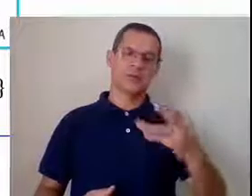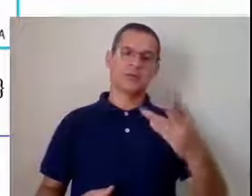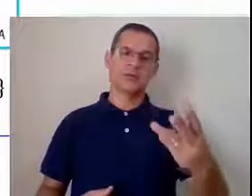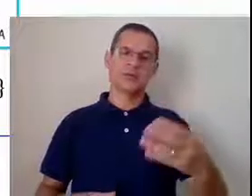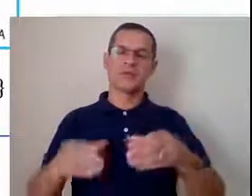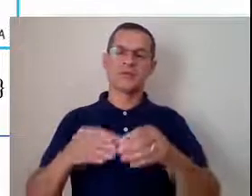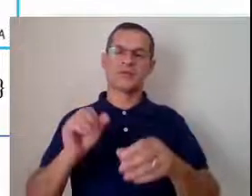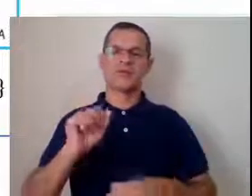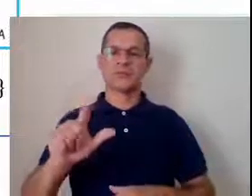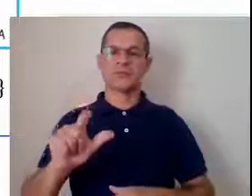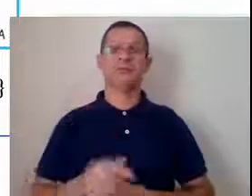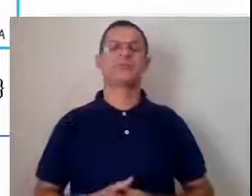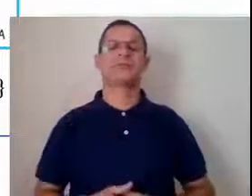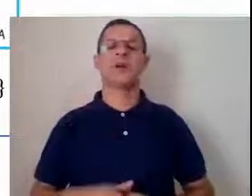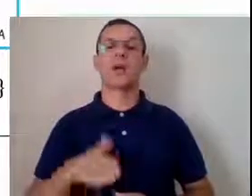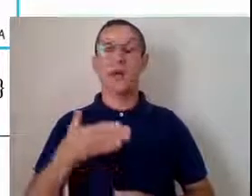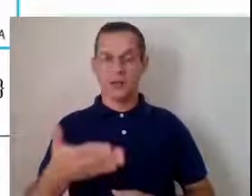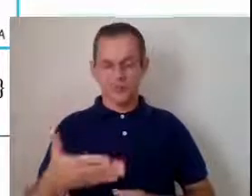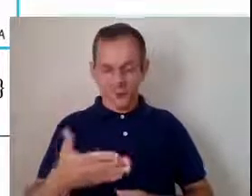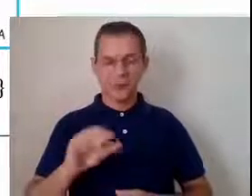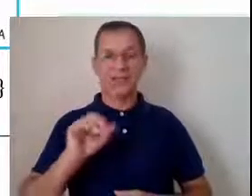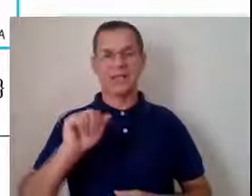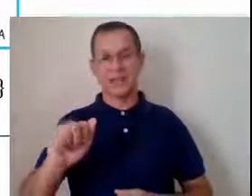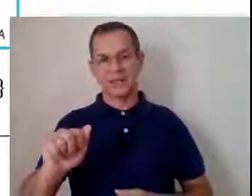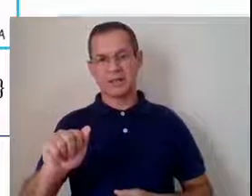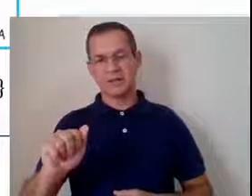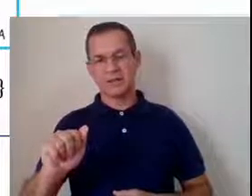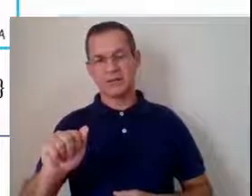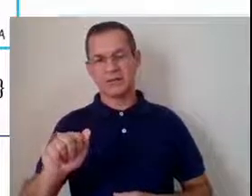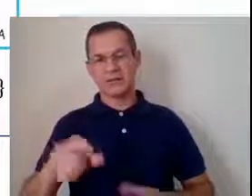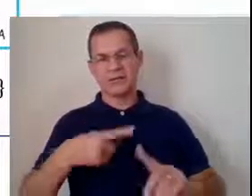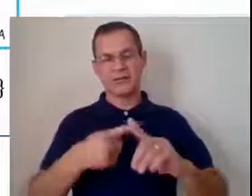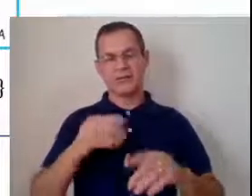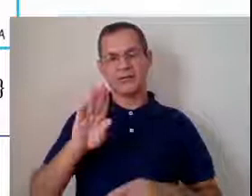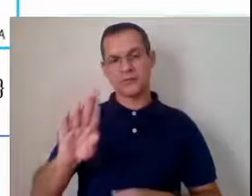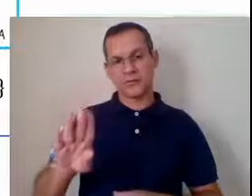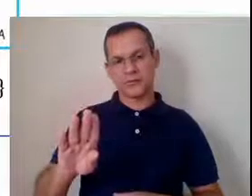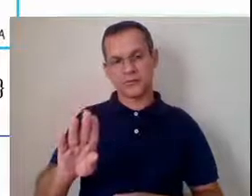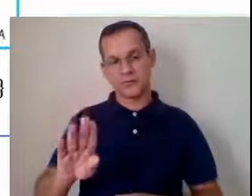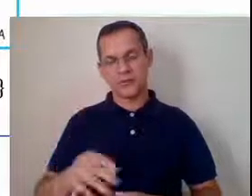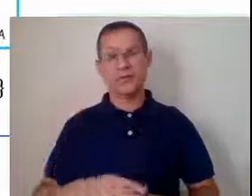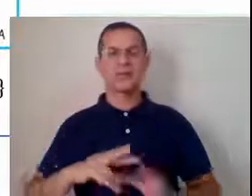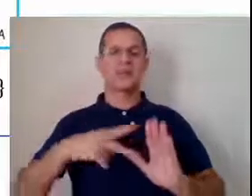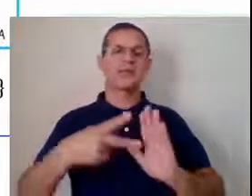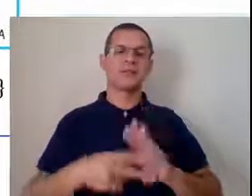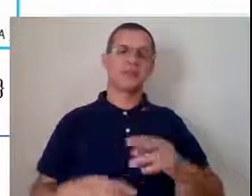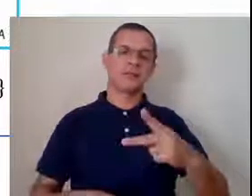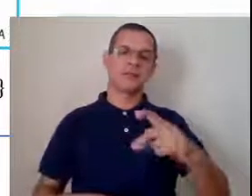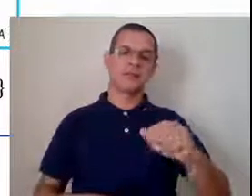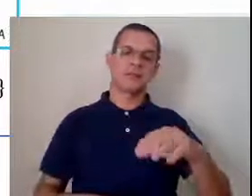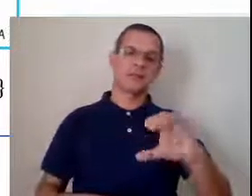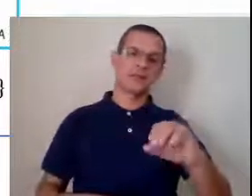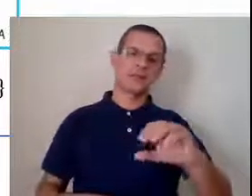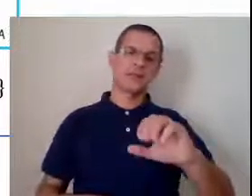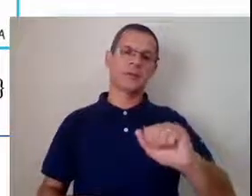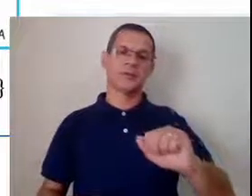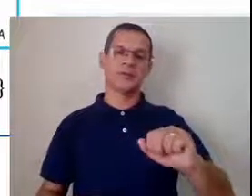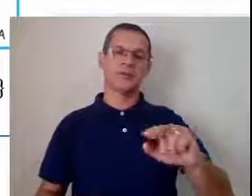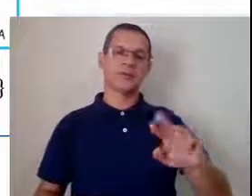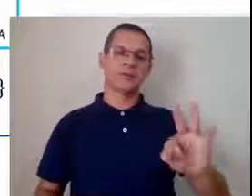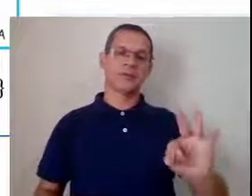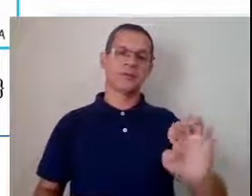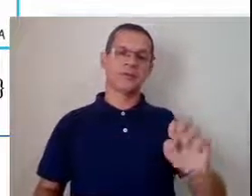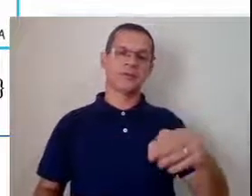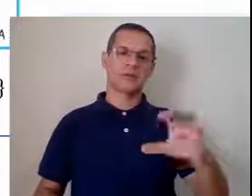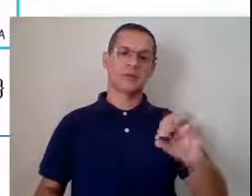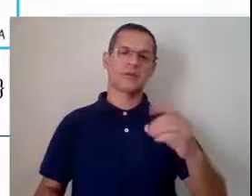azul. Então, A vezes B, que aqui quer dizer o plano cartesiano, 1,